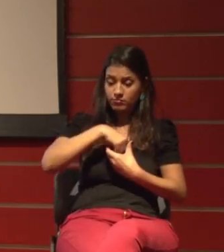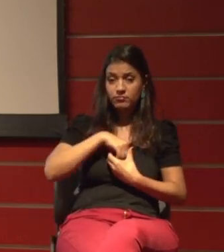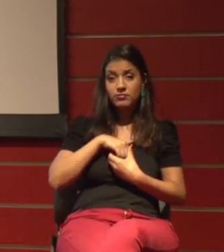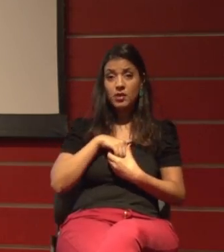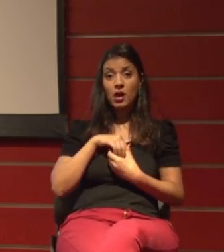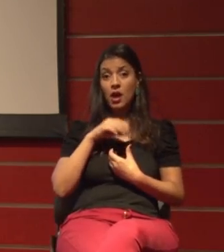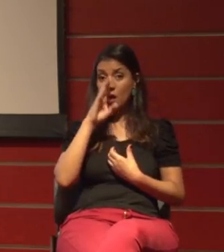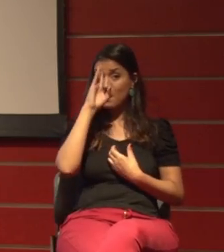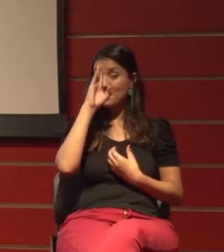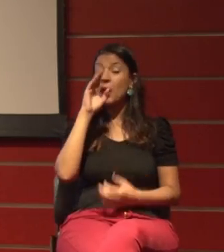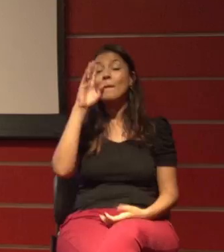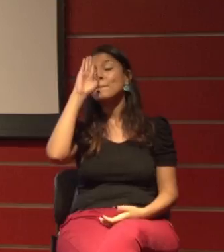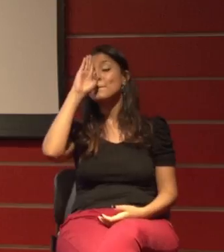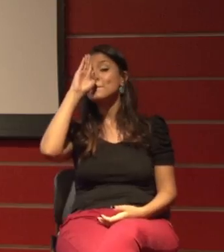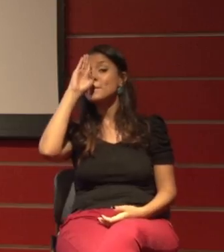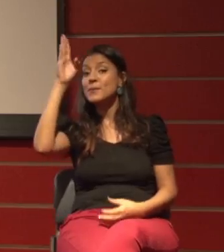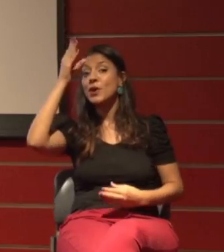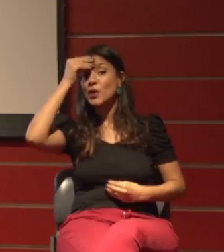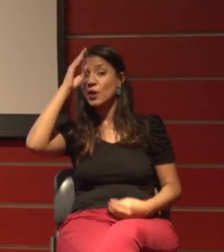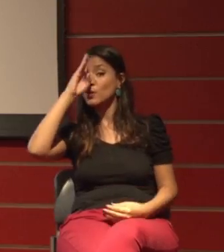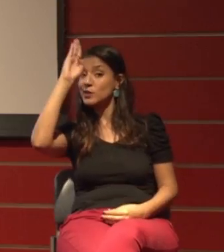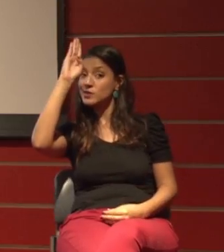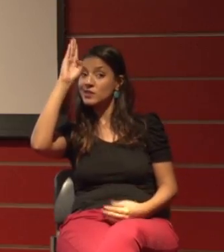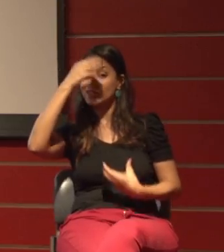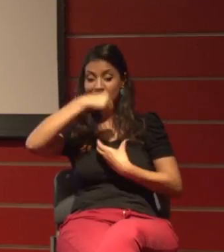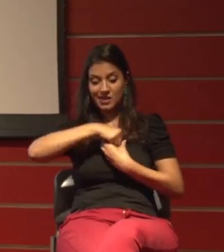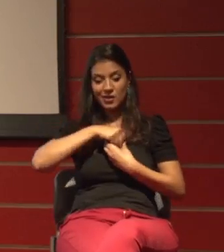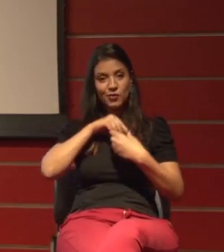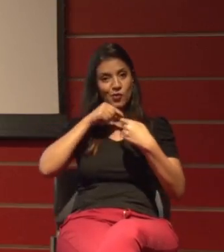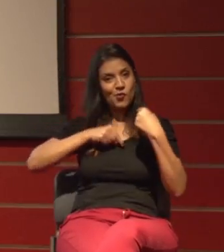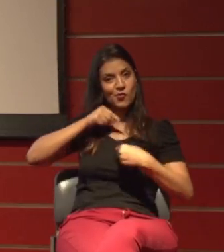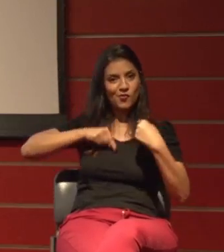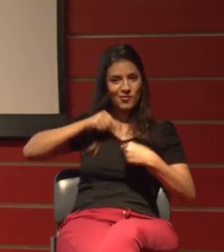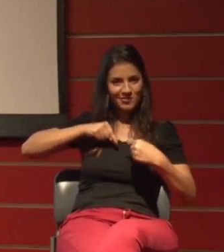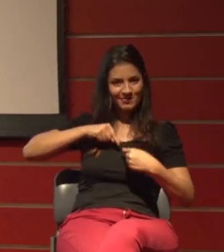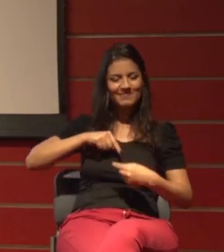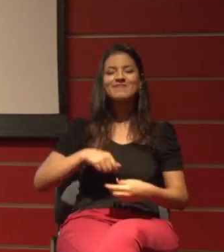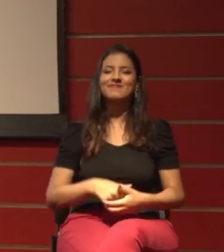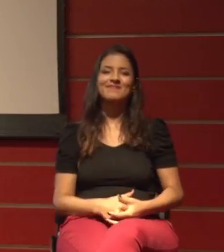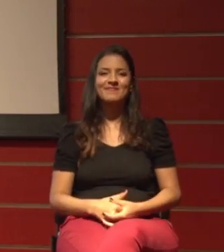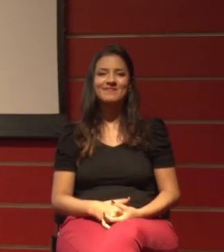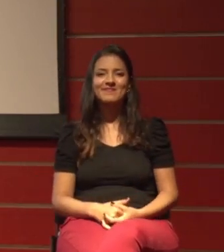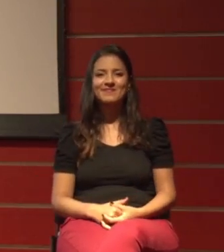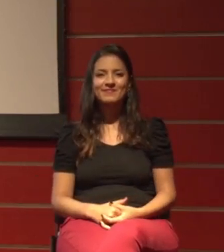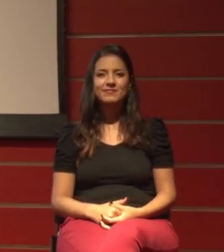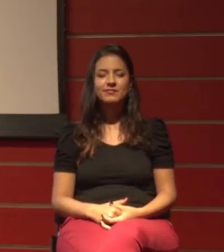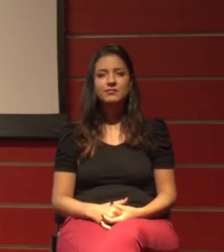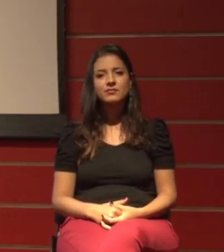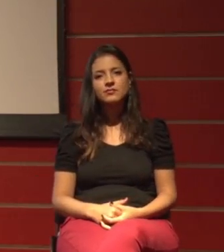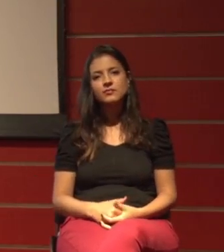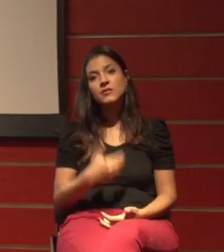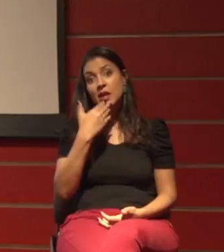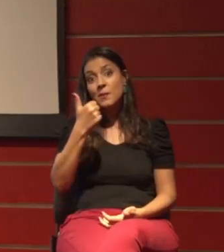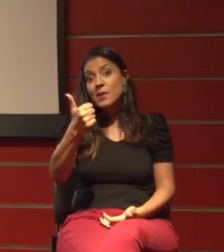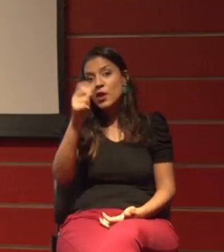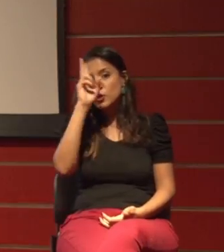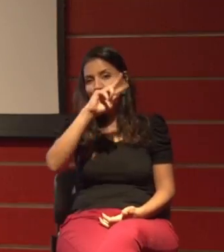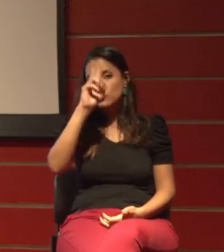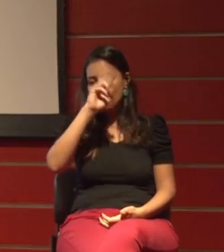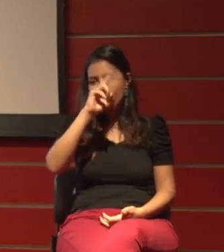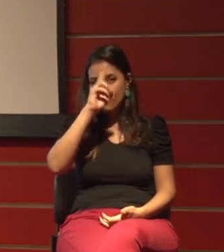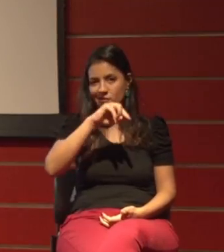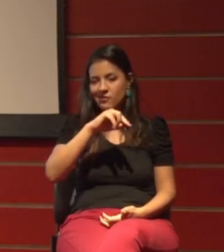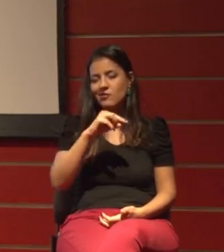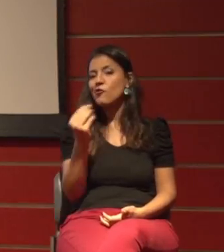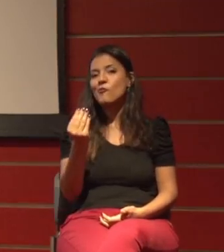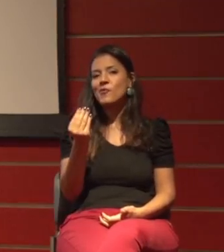né Eh não necessariamente precisa ser um conflito interno né e a melhor das histórias eh a melhor história